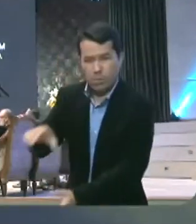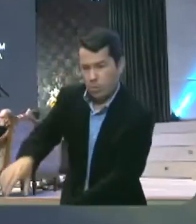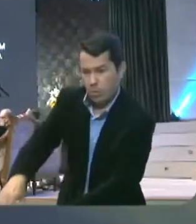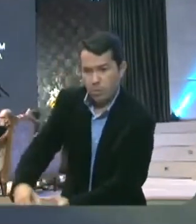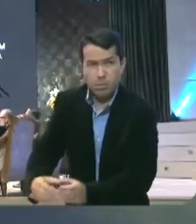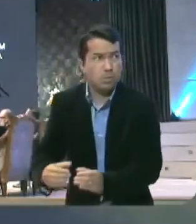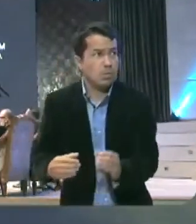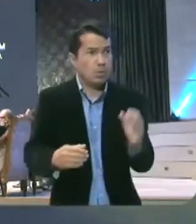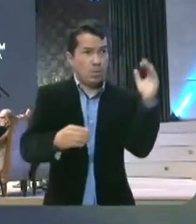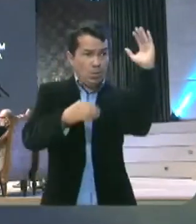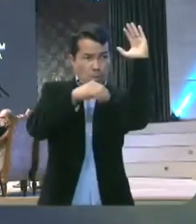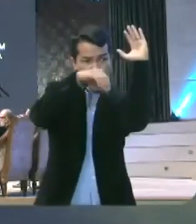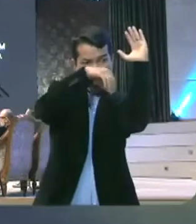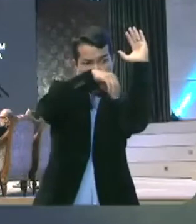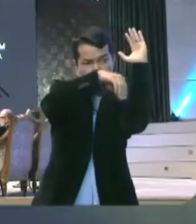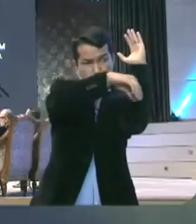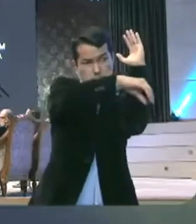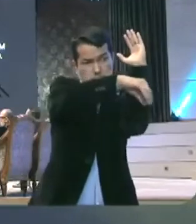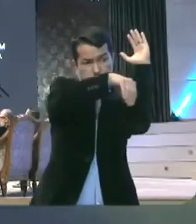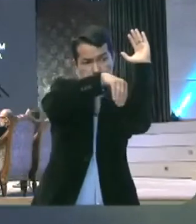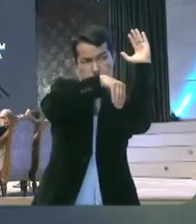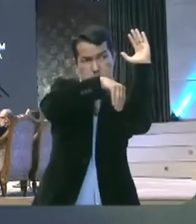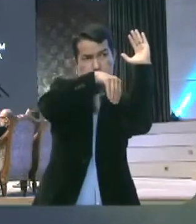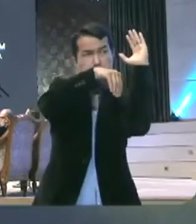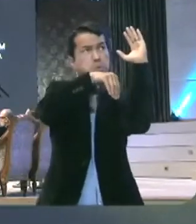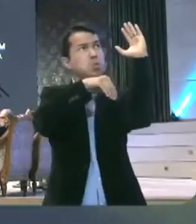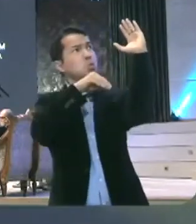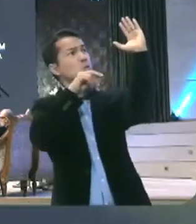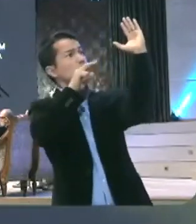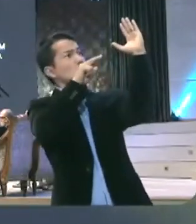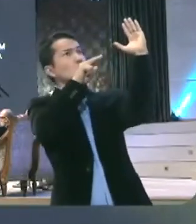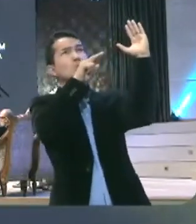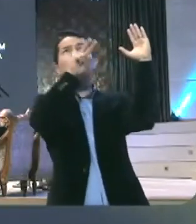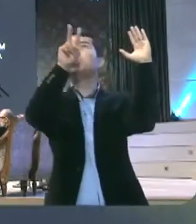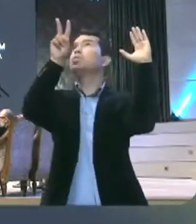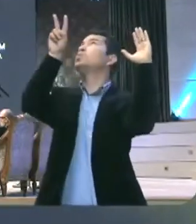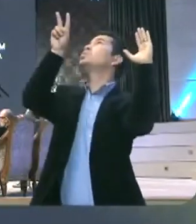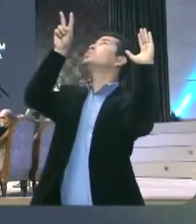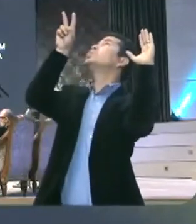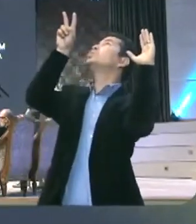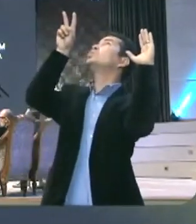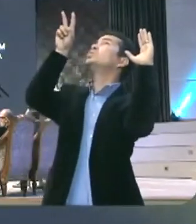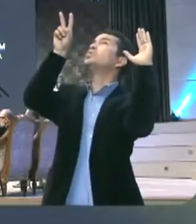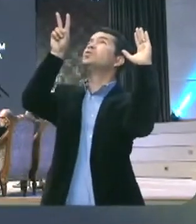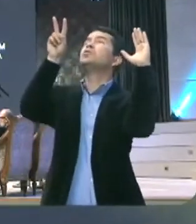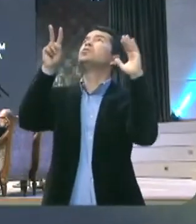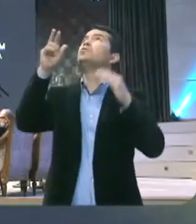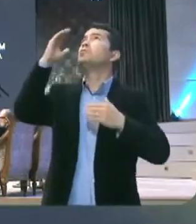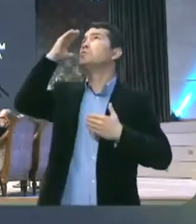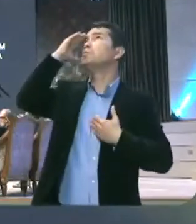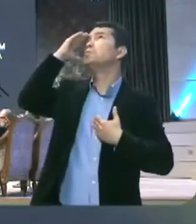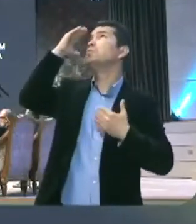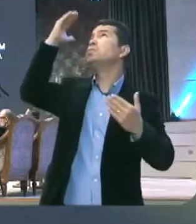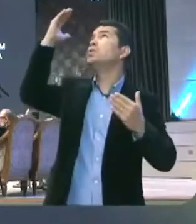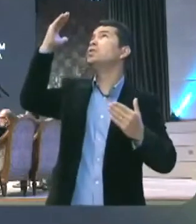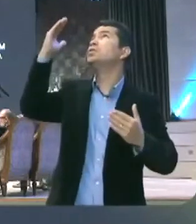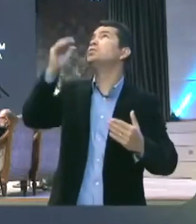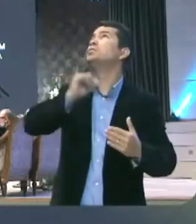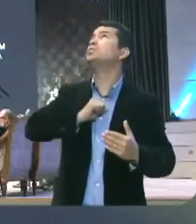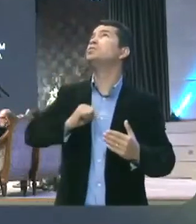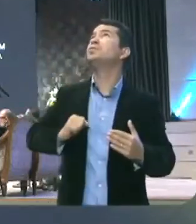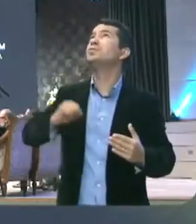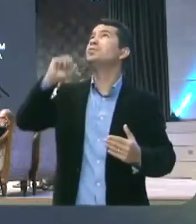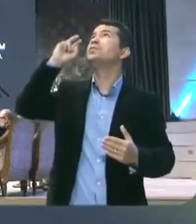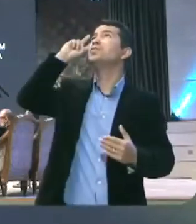e depois olhou para o galho e olhou para o céu como se dissesse olha estranho que tempo bom do